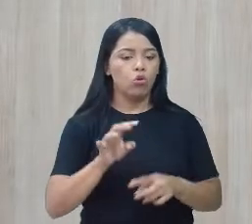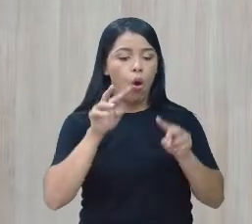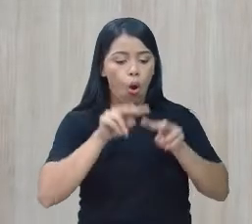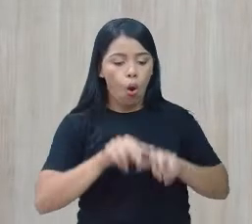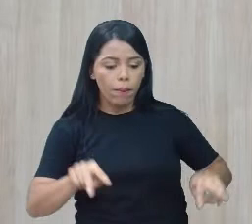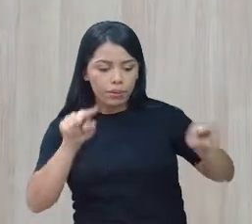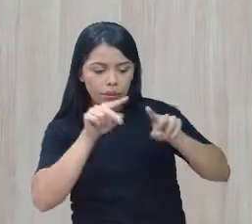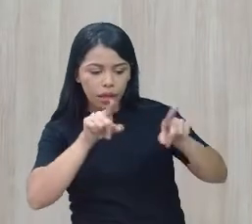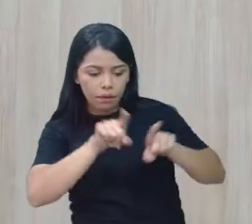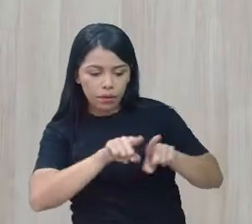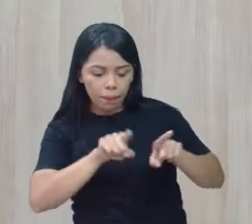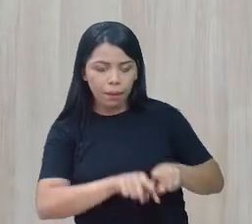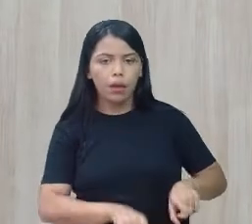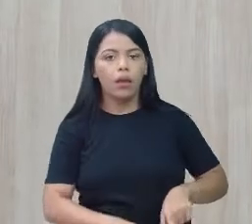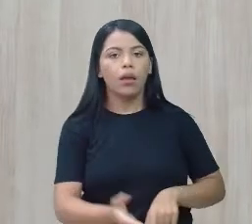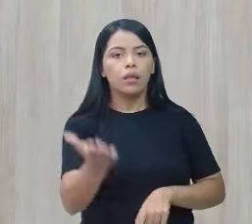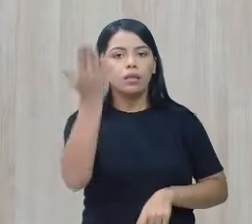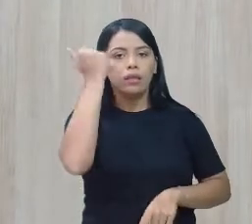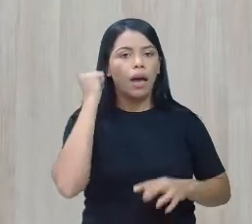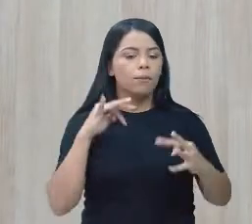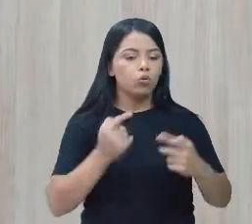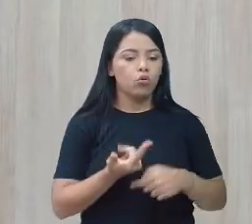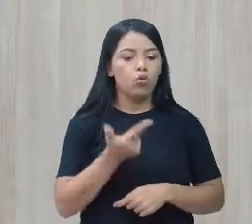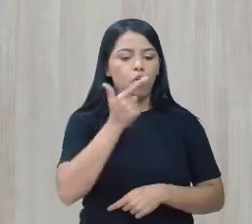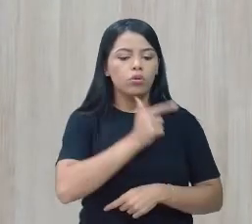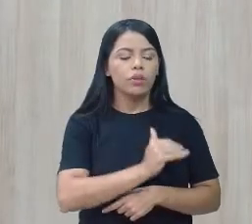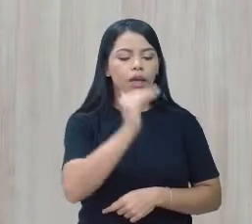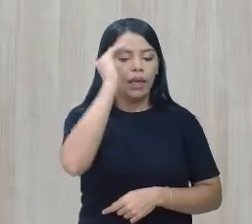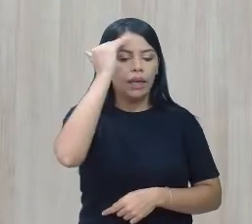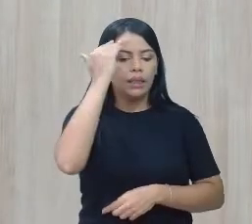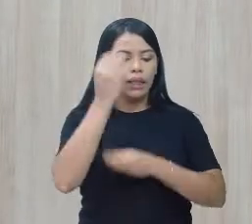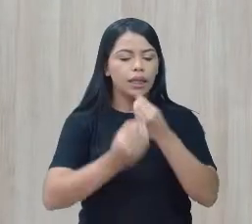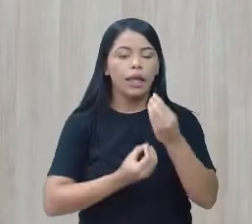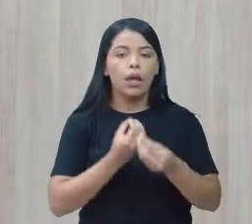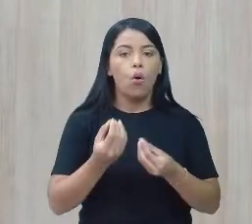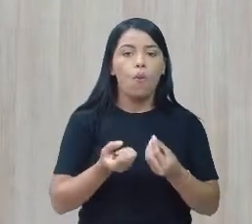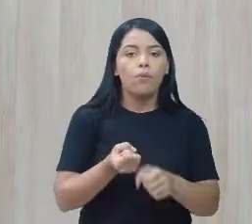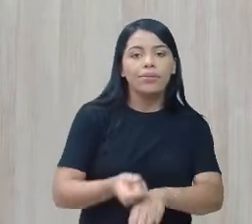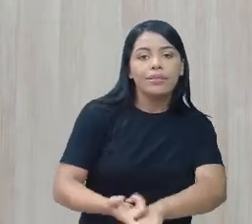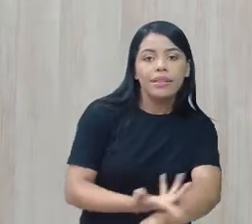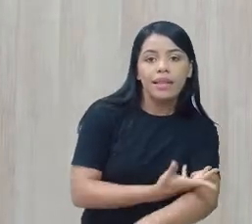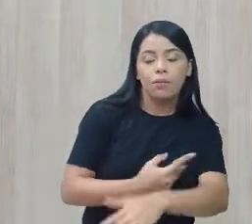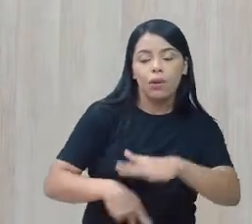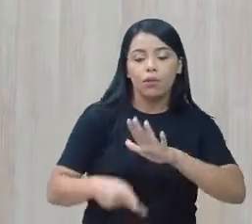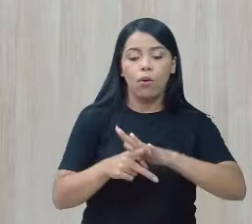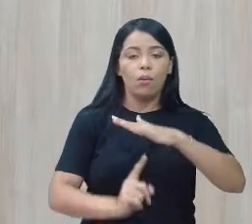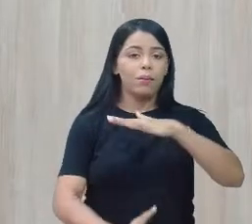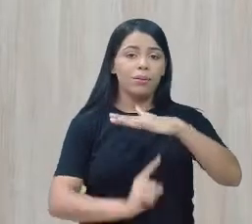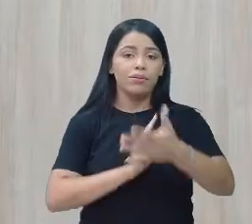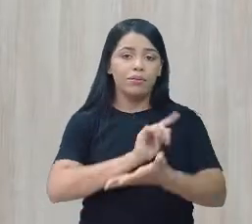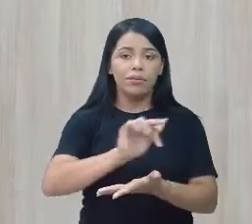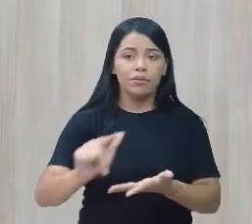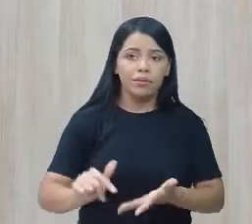como observador, mas ele também consegue entender as motivações por trás dos sentimentos das personagens, tá